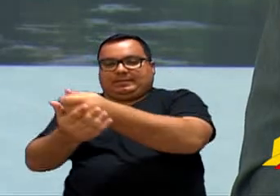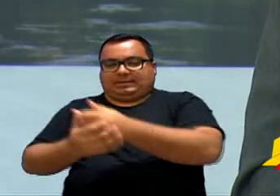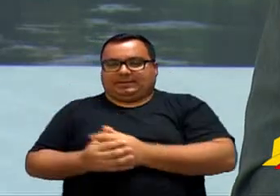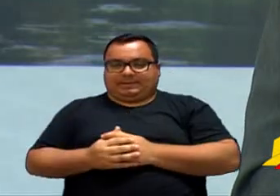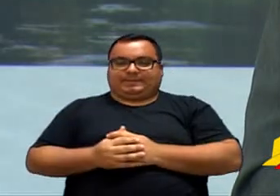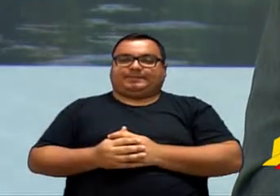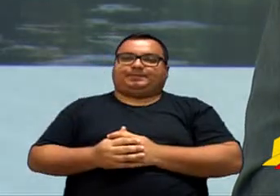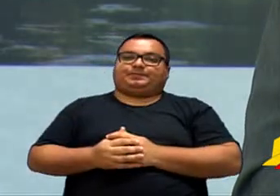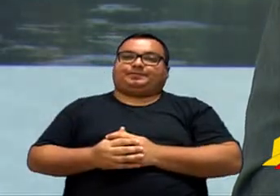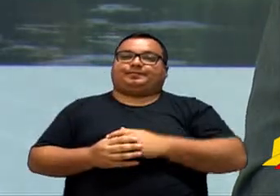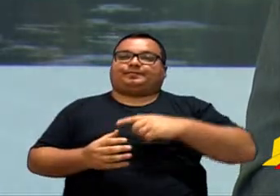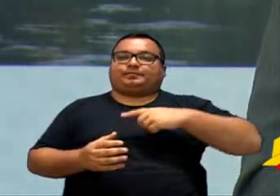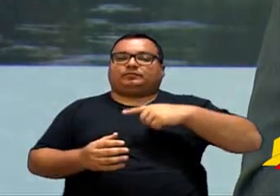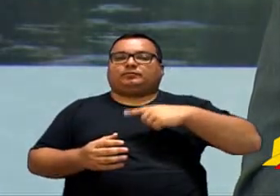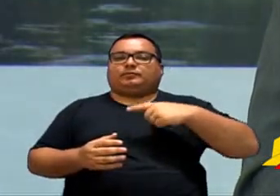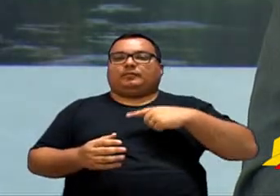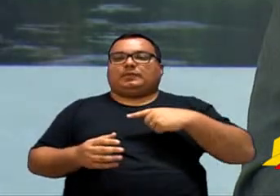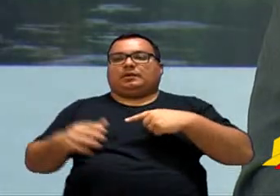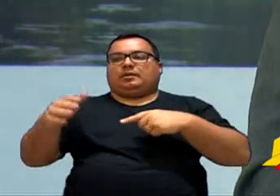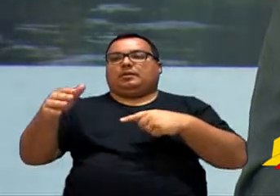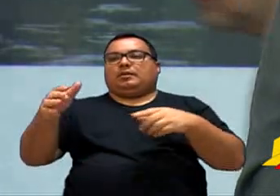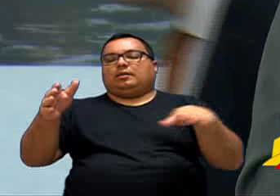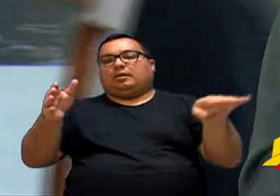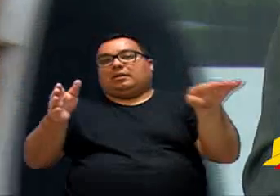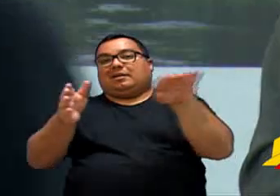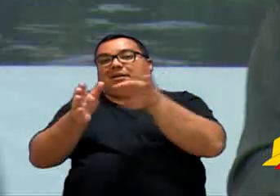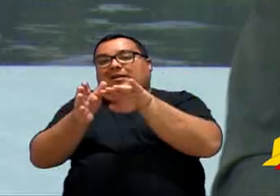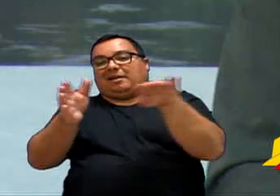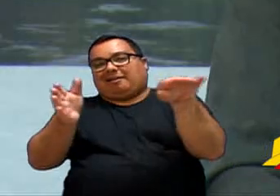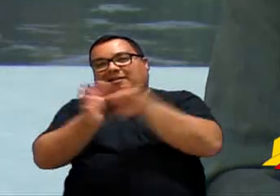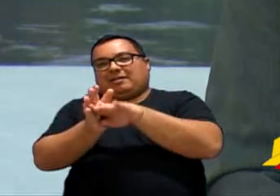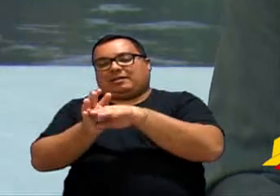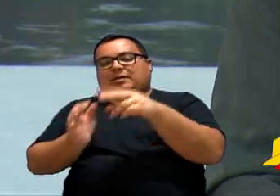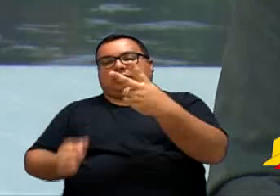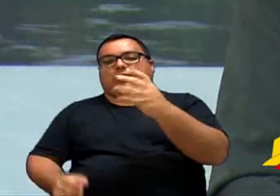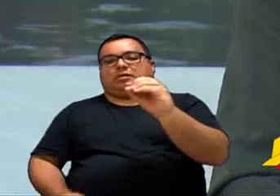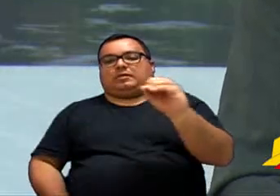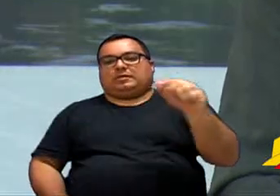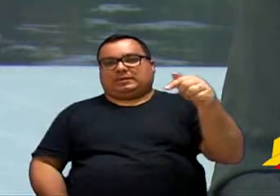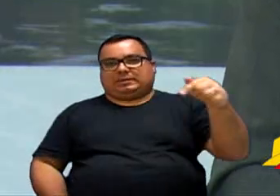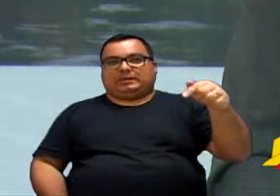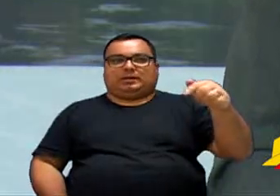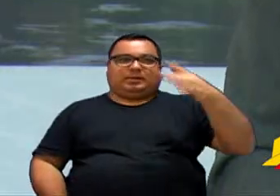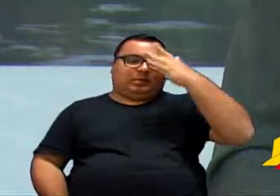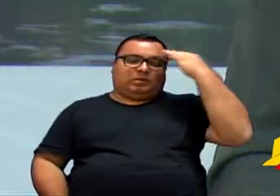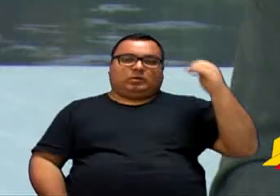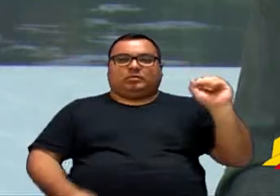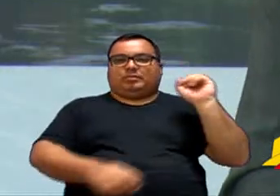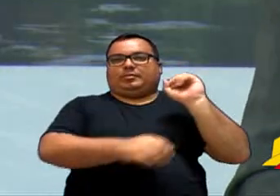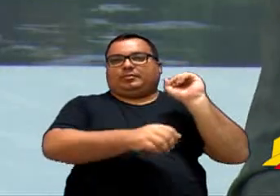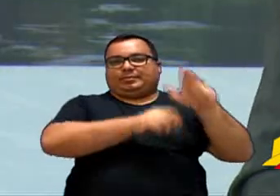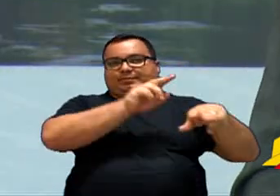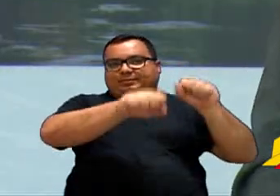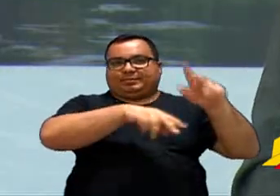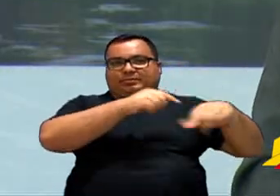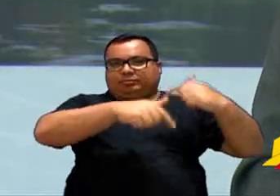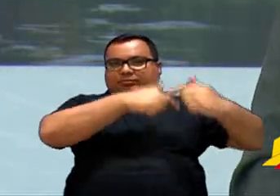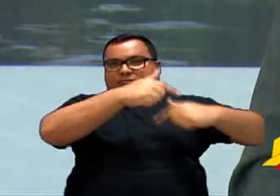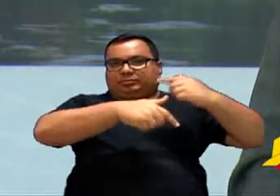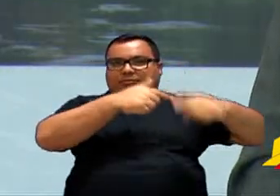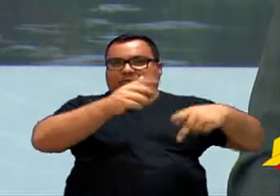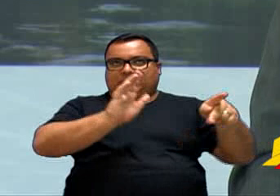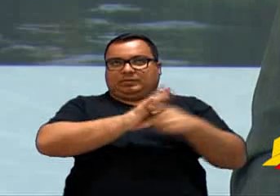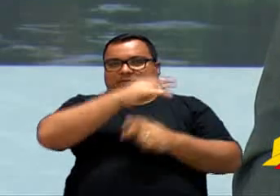servidores admitidos até 31/12/2007, que era o fundo deficitário. E por que deficitário? Porque